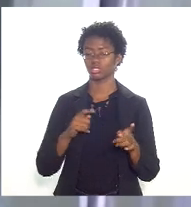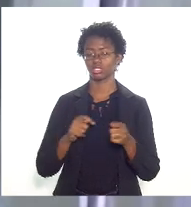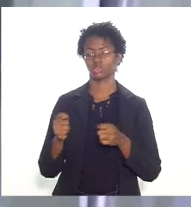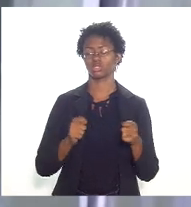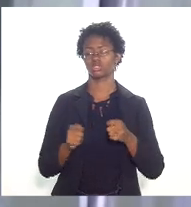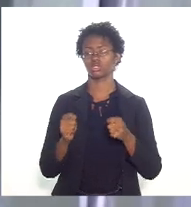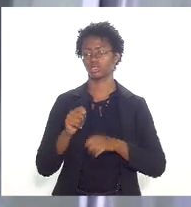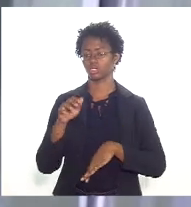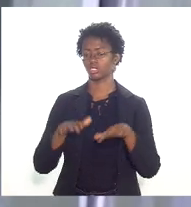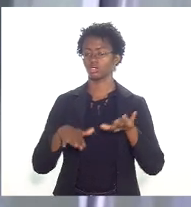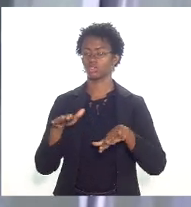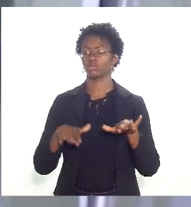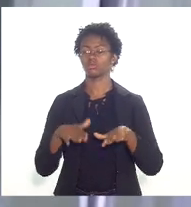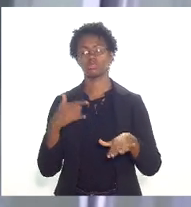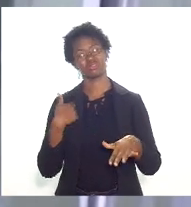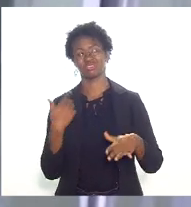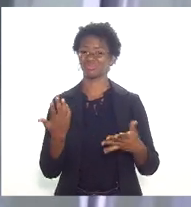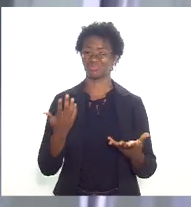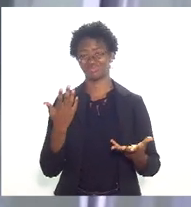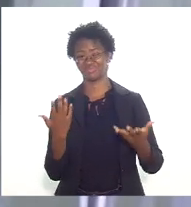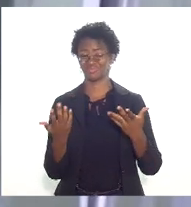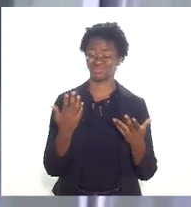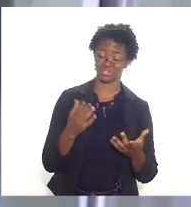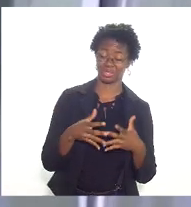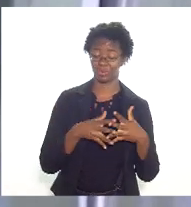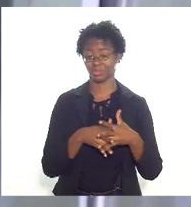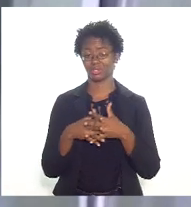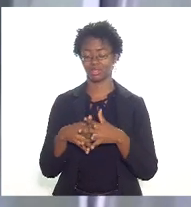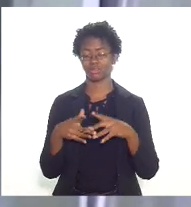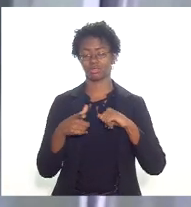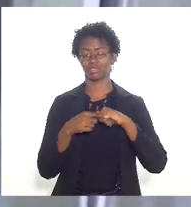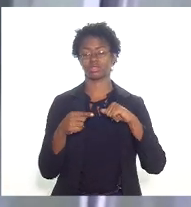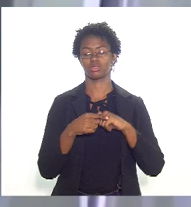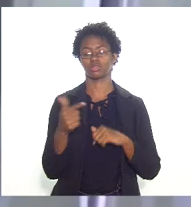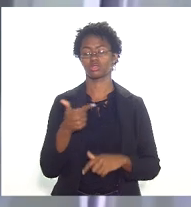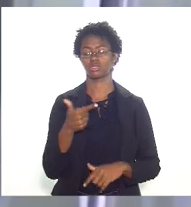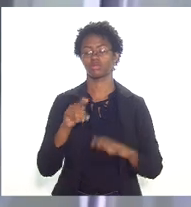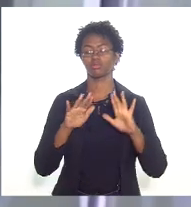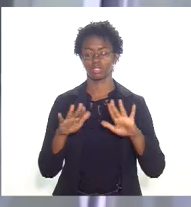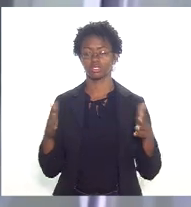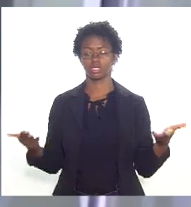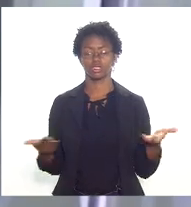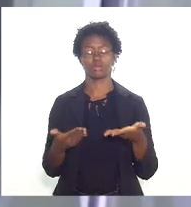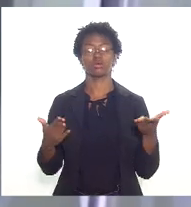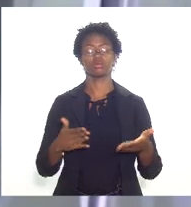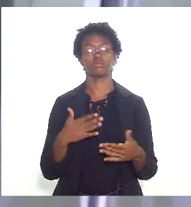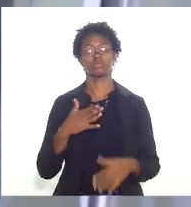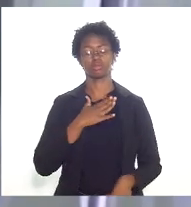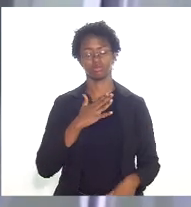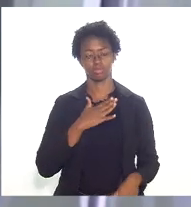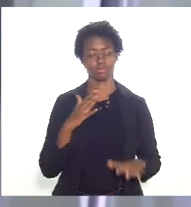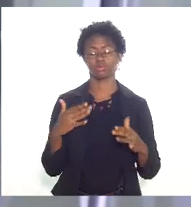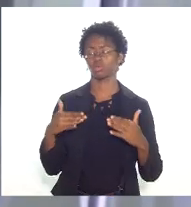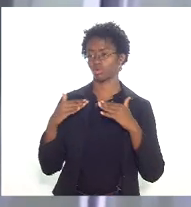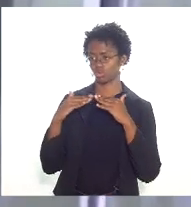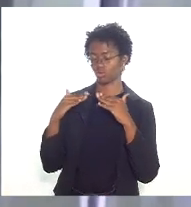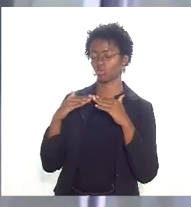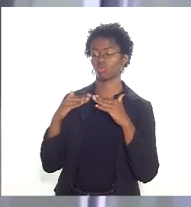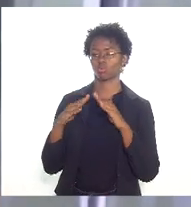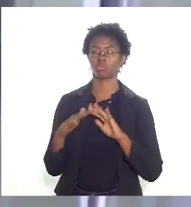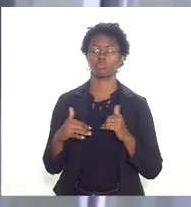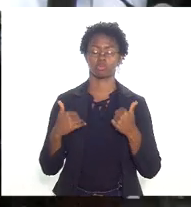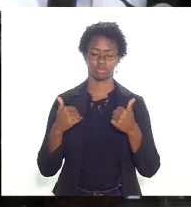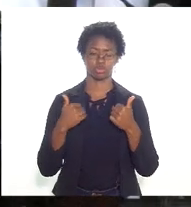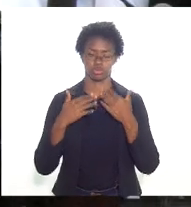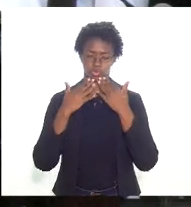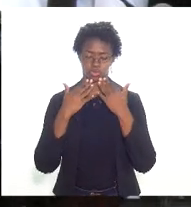bora eu tenho a ressalva do artigo 2º Presidenta da respeito mas neste momento parecer é favorável sem prejuízo de vencimentos foram apresentadas